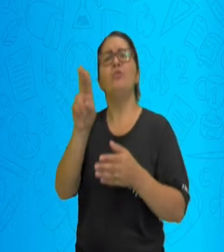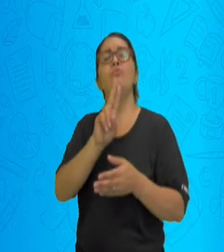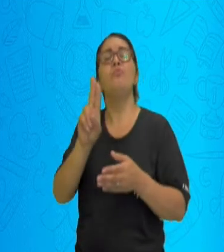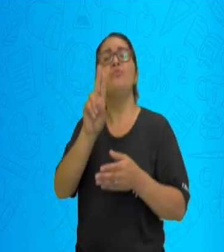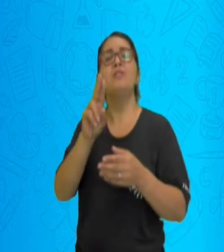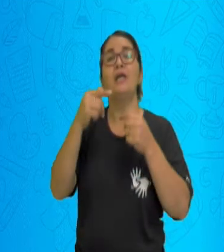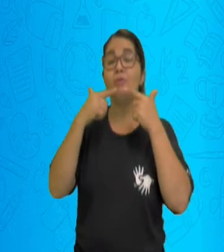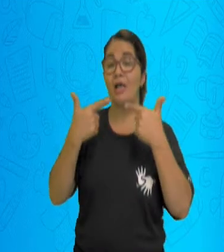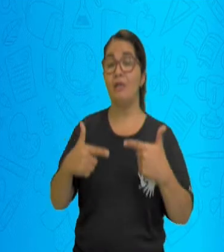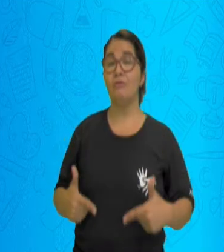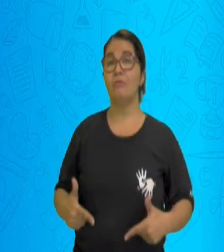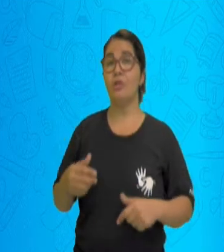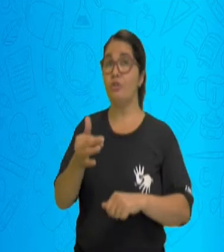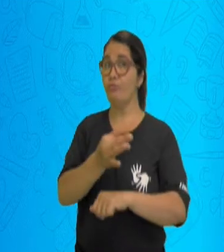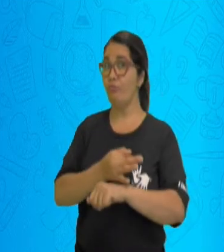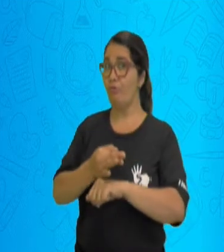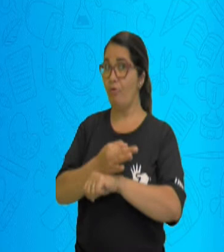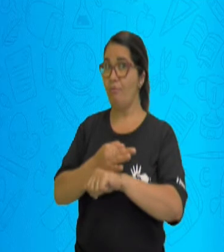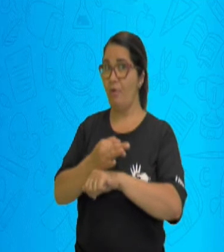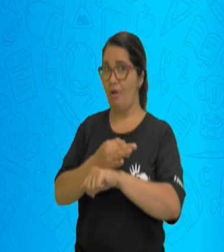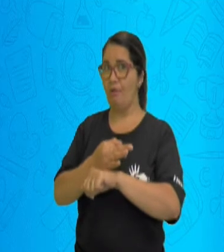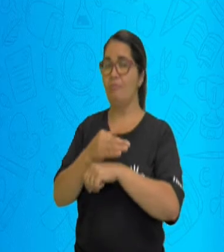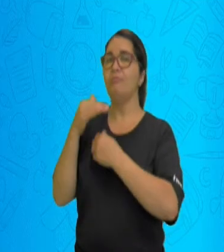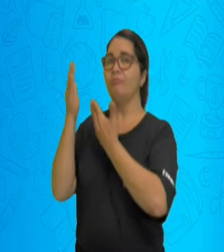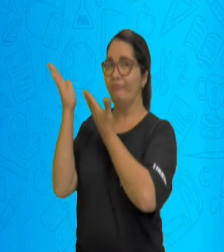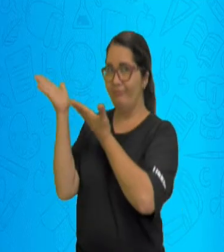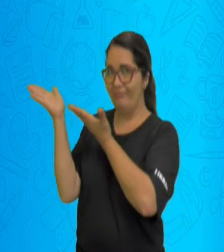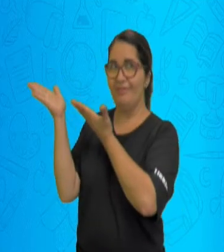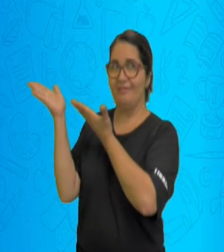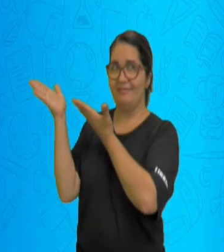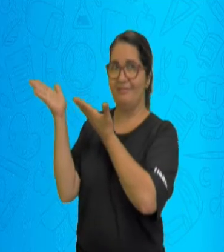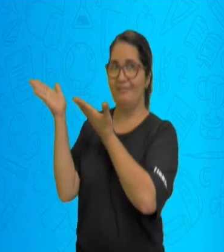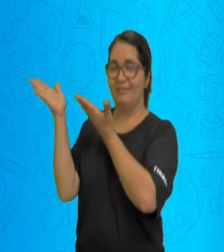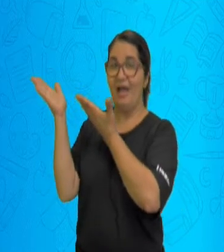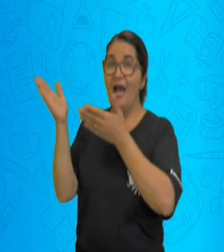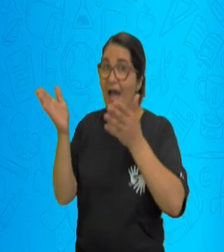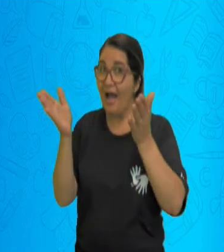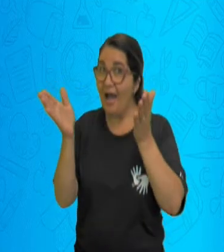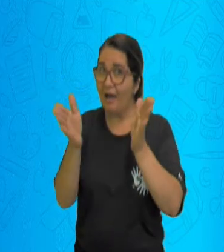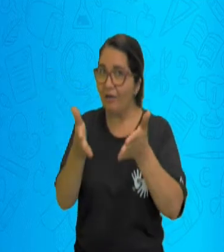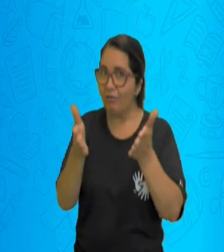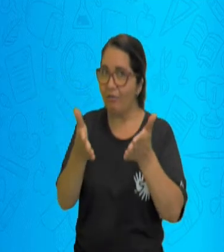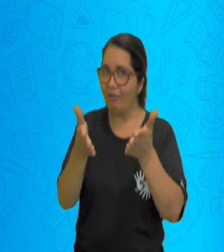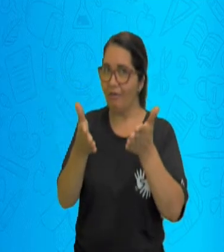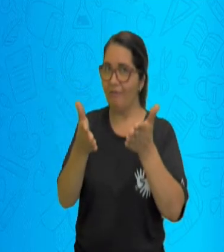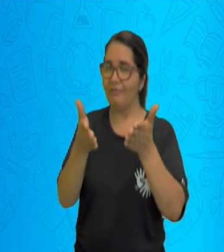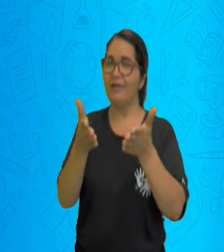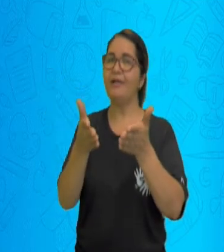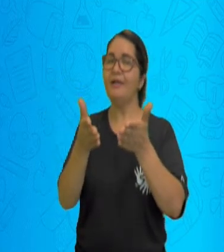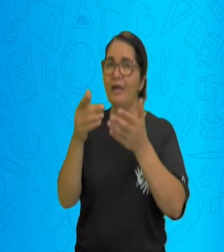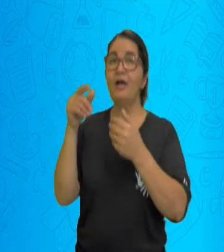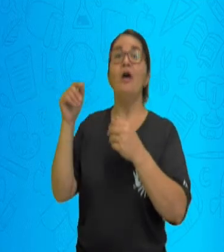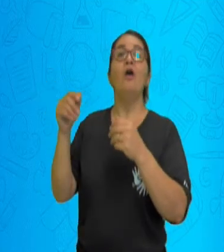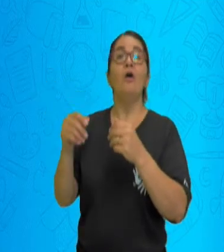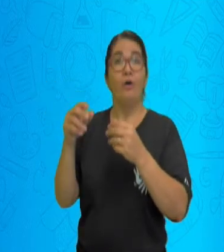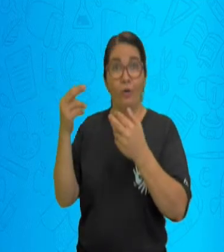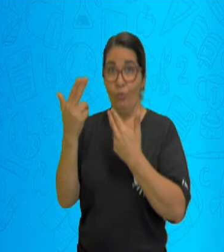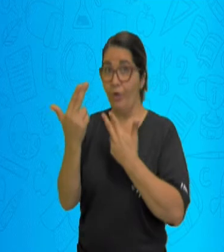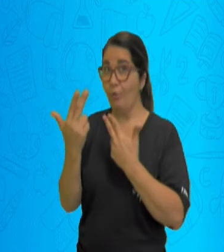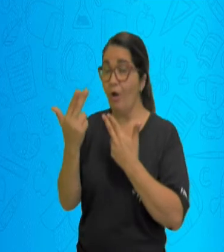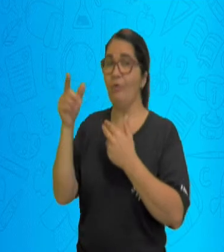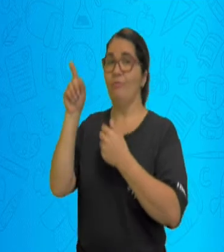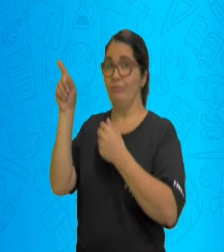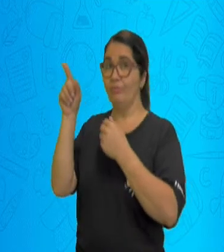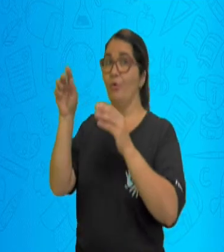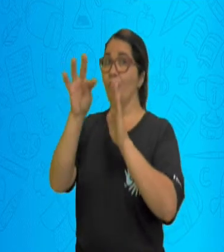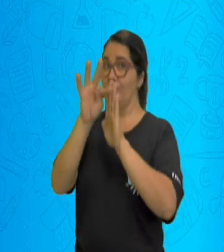Agora, vamos observar o mesmo texto escrito na linguagem informal. Sim,